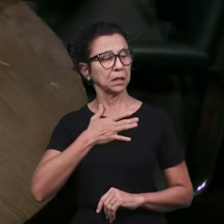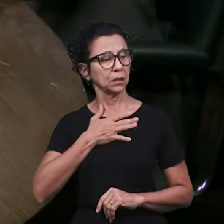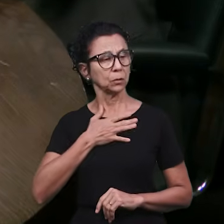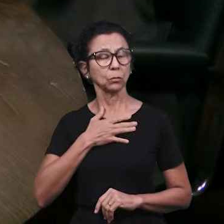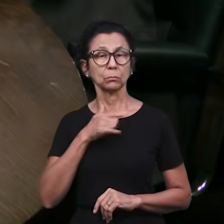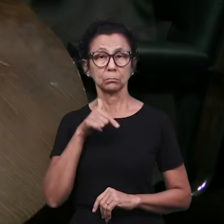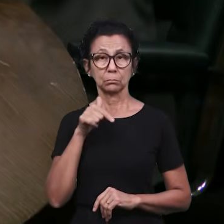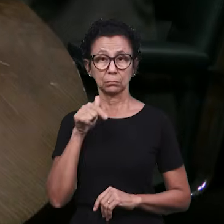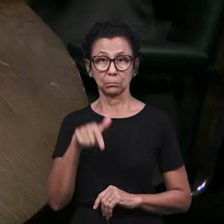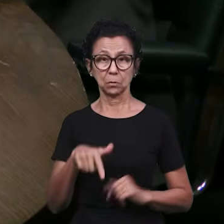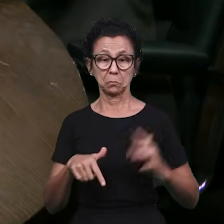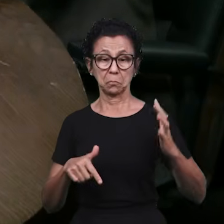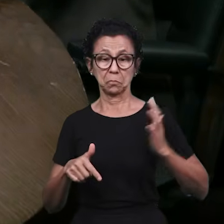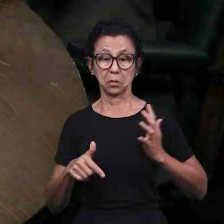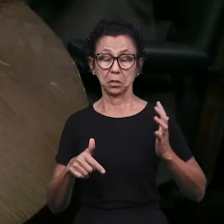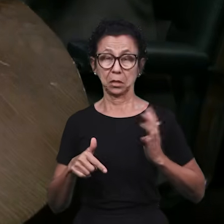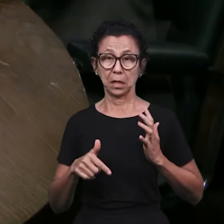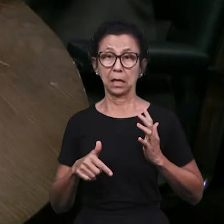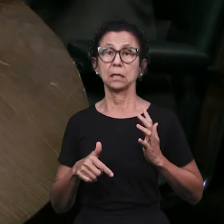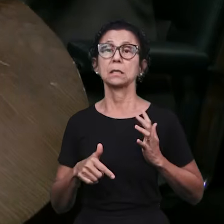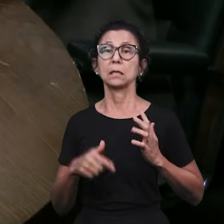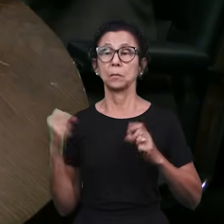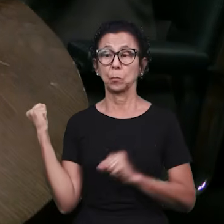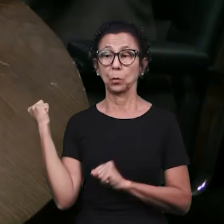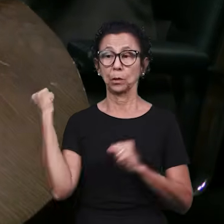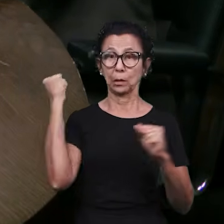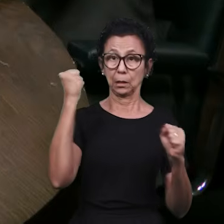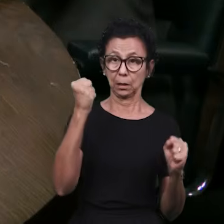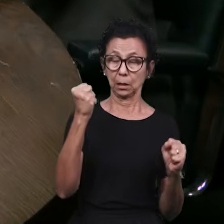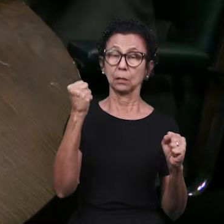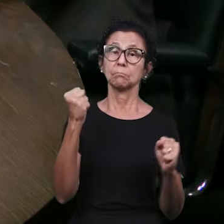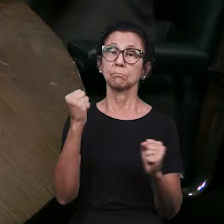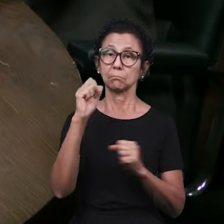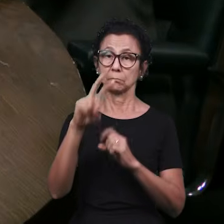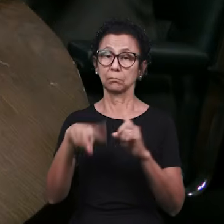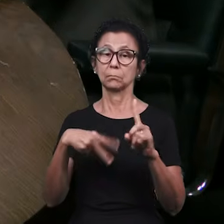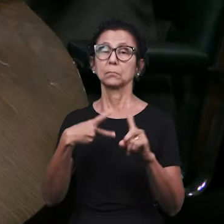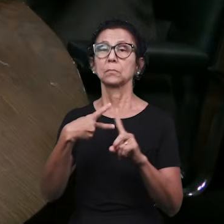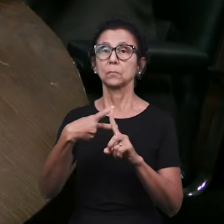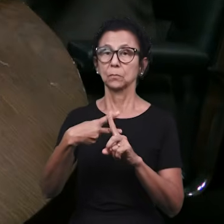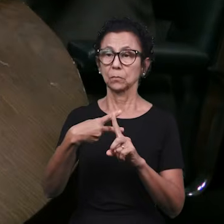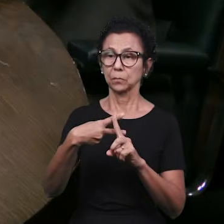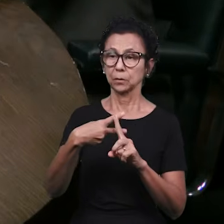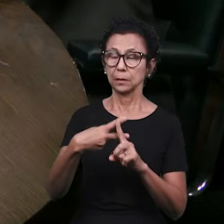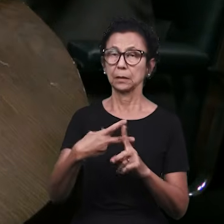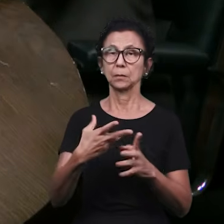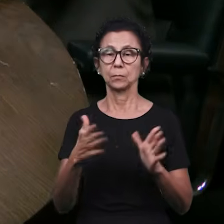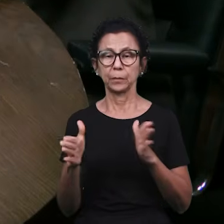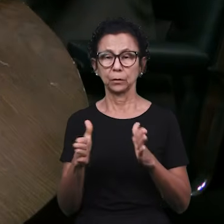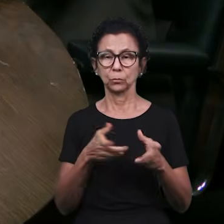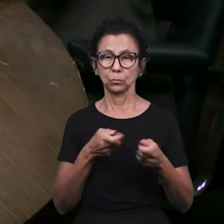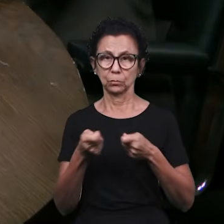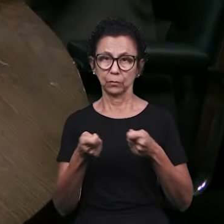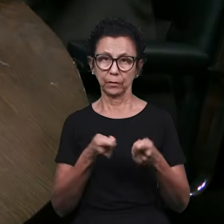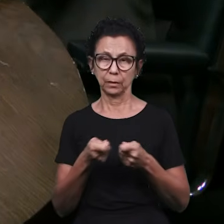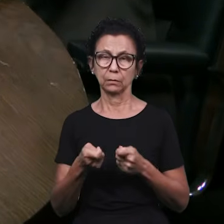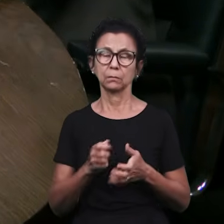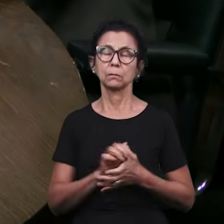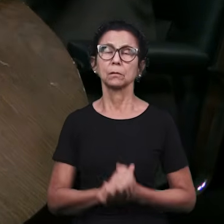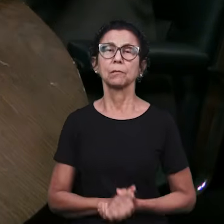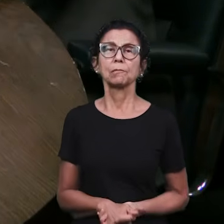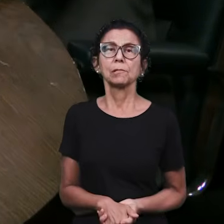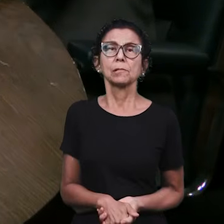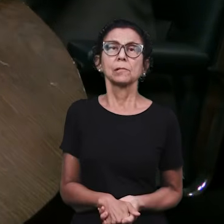em abundância. Então, nós vamos ver como que o Senhor prosperou o reino de Josafá. Como nós estávamos falando aqui, Me lembrei